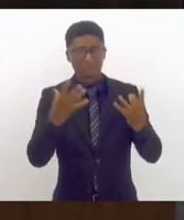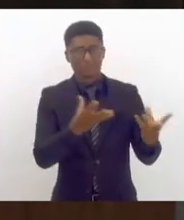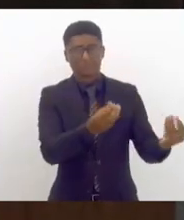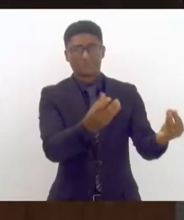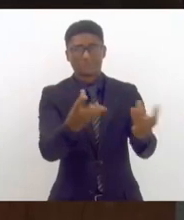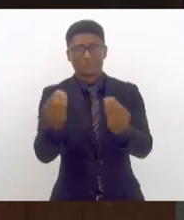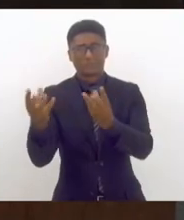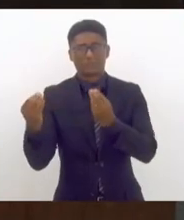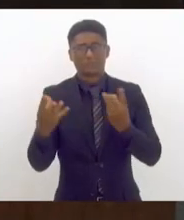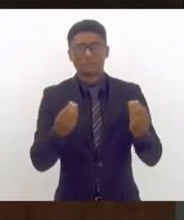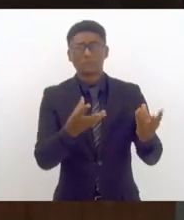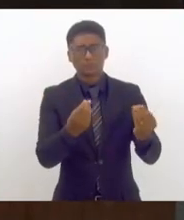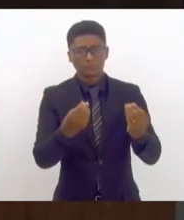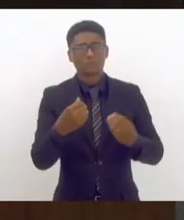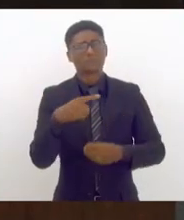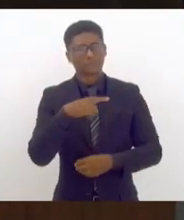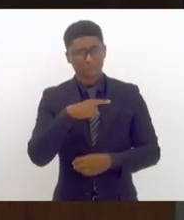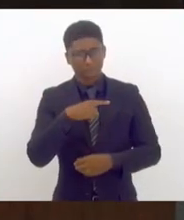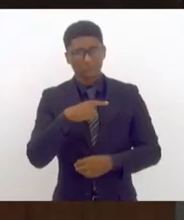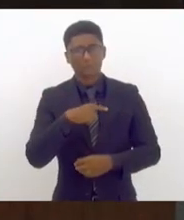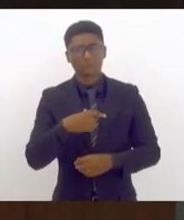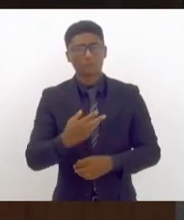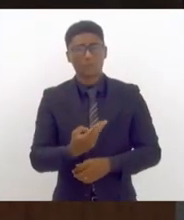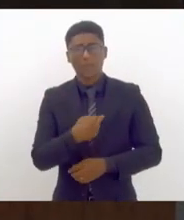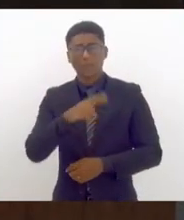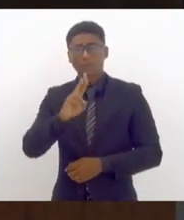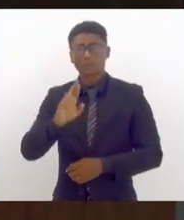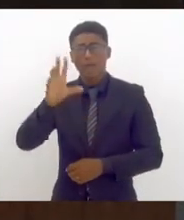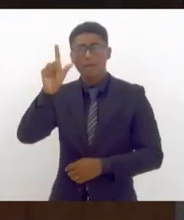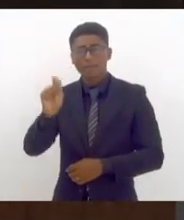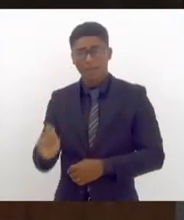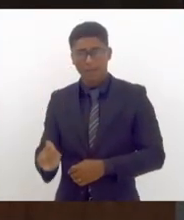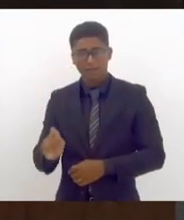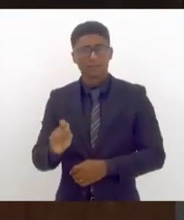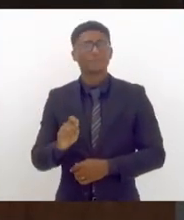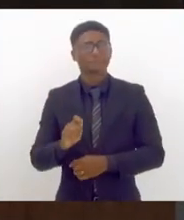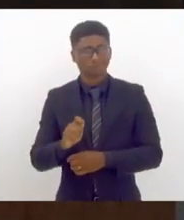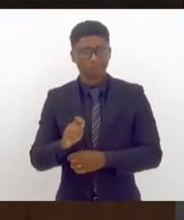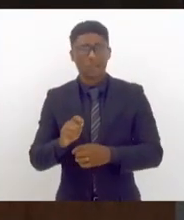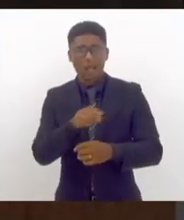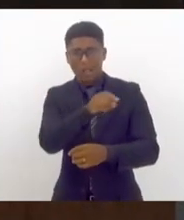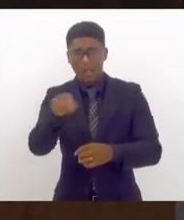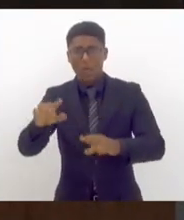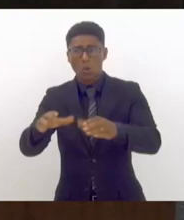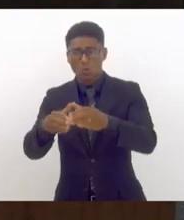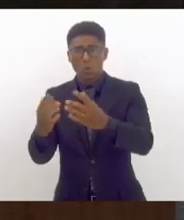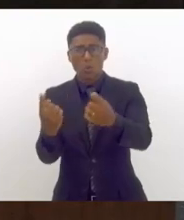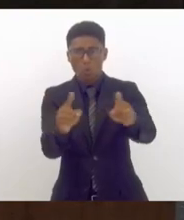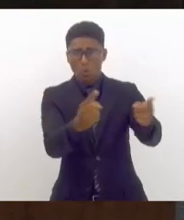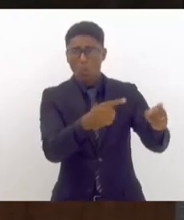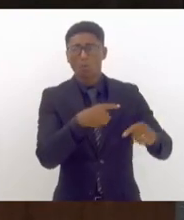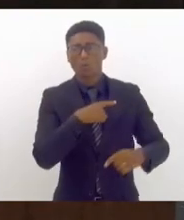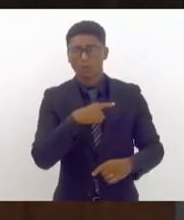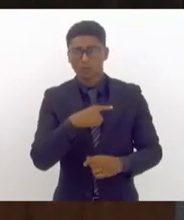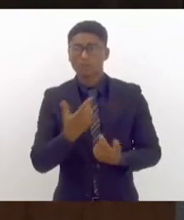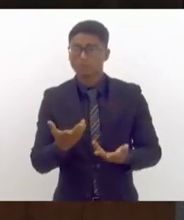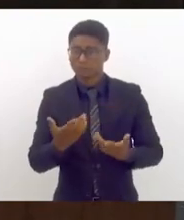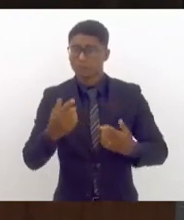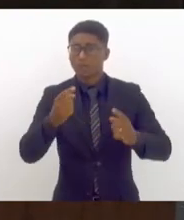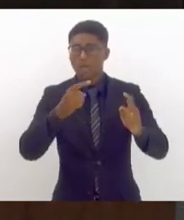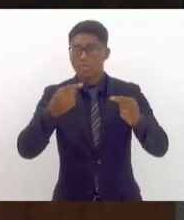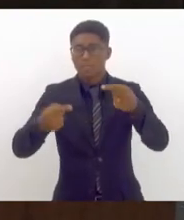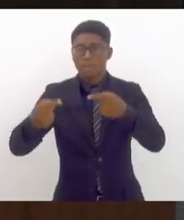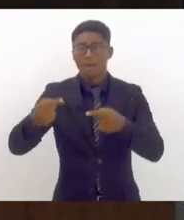contra as religiões de matrizes africanas. Então, esse é um debate que precisamos trazer.